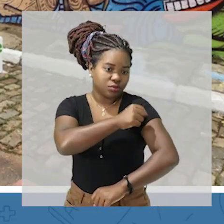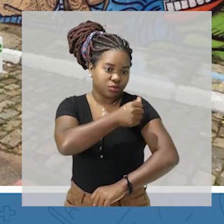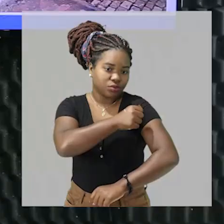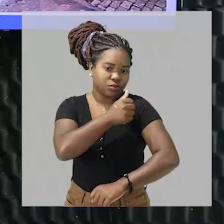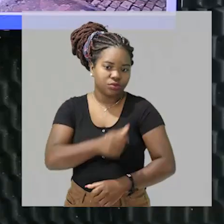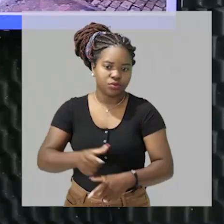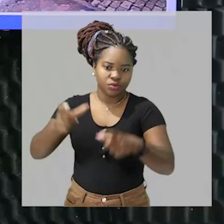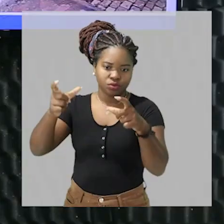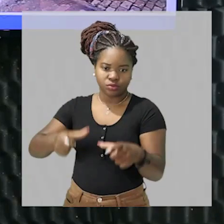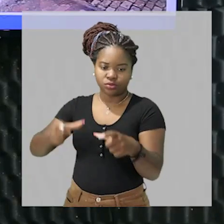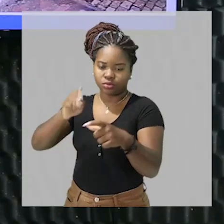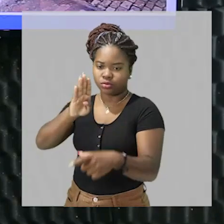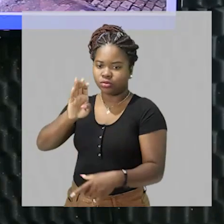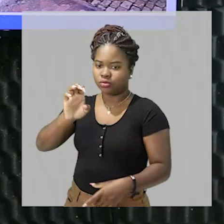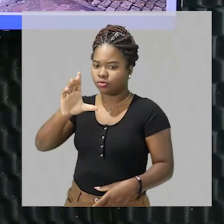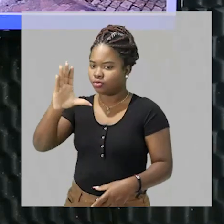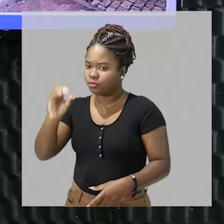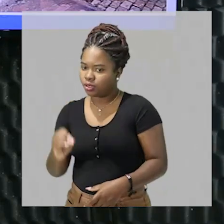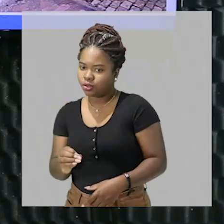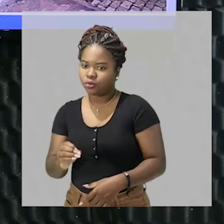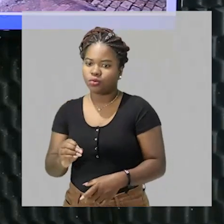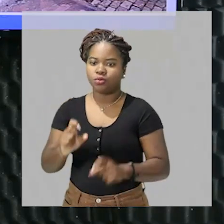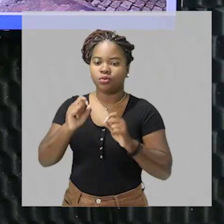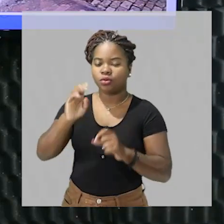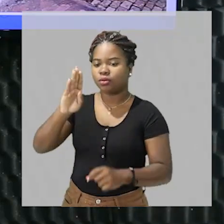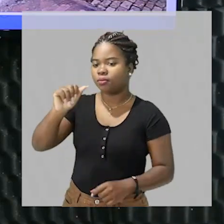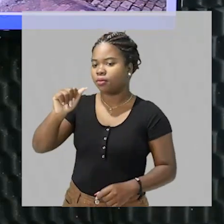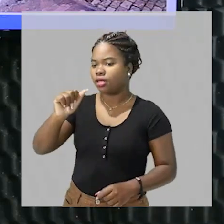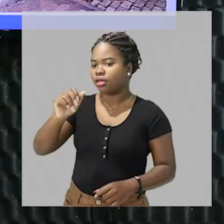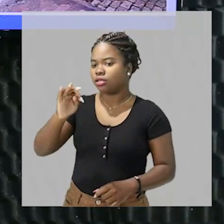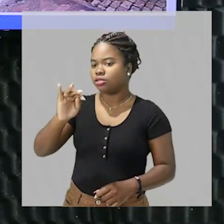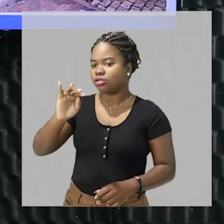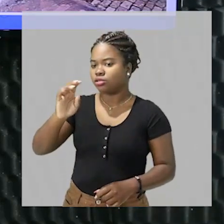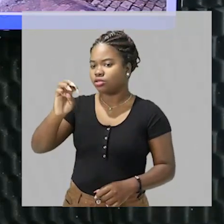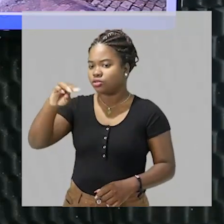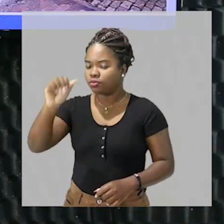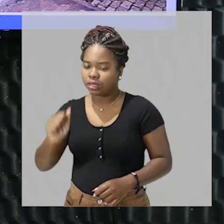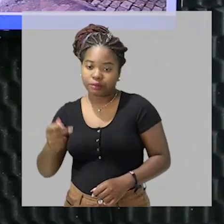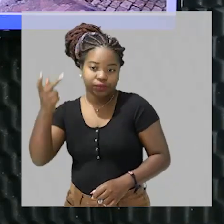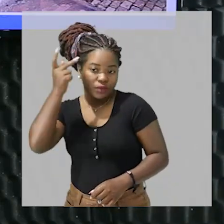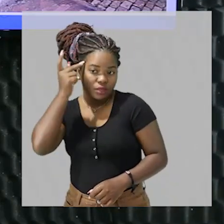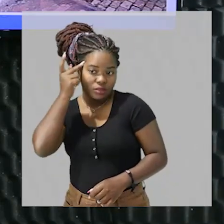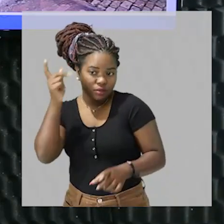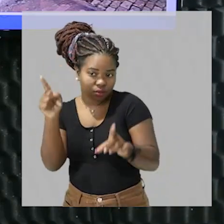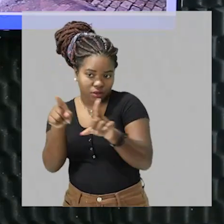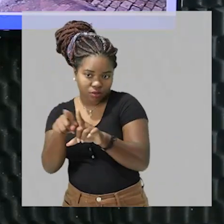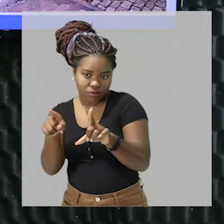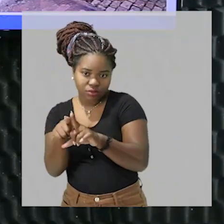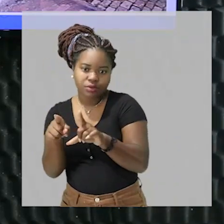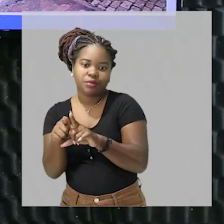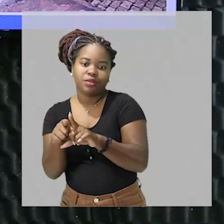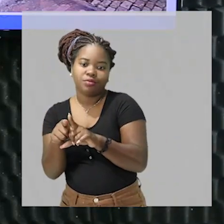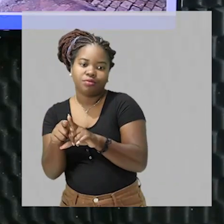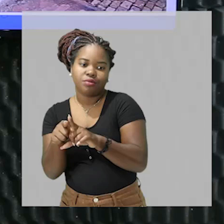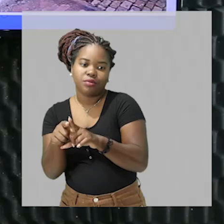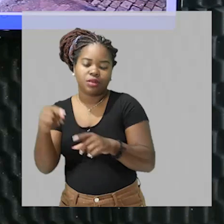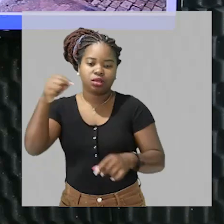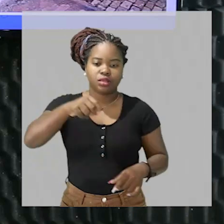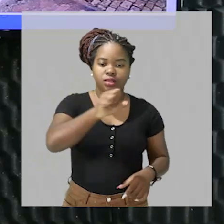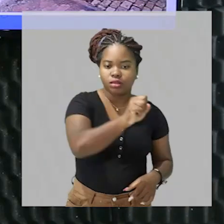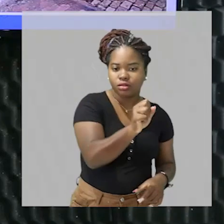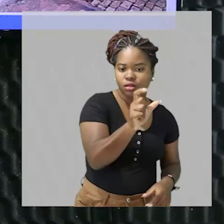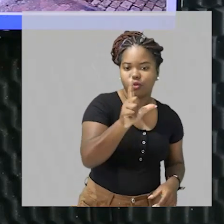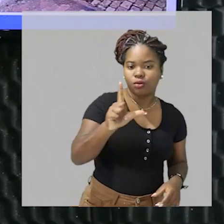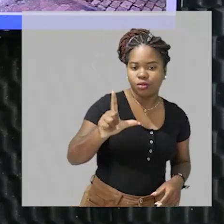local chamado Beco do Batman, que era uma área extremamente perigosa lá em São Paulo. E não é o único, eu coloquei 2. Aqui em São Luís, o Hélio,